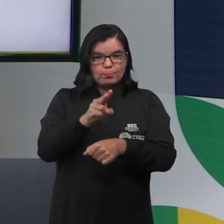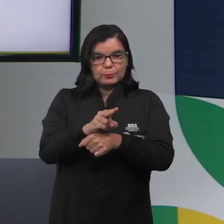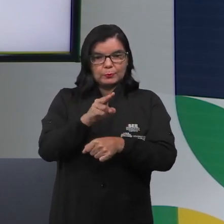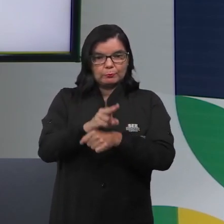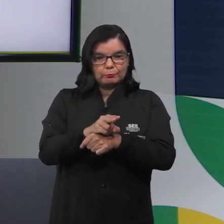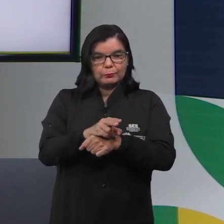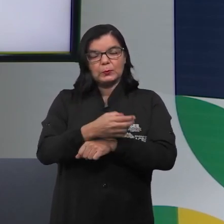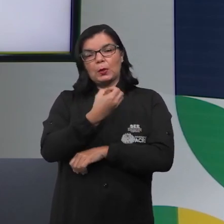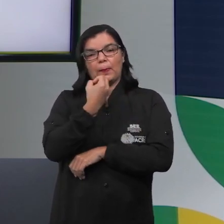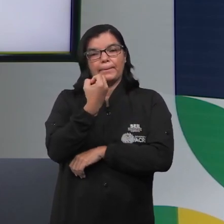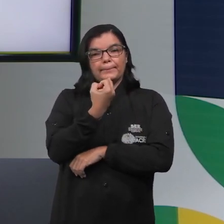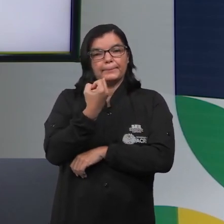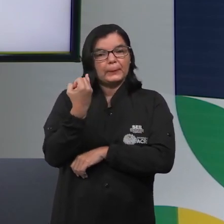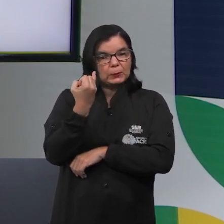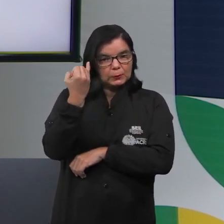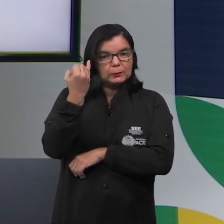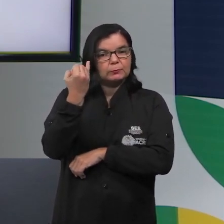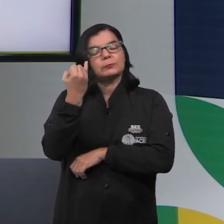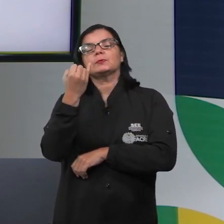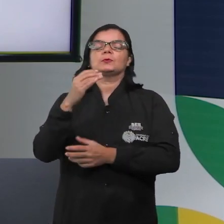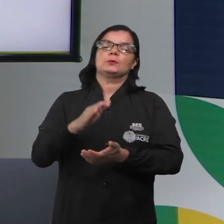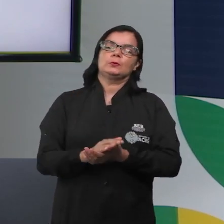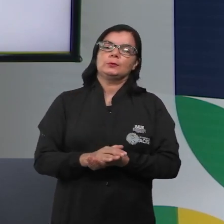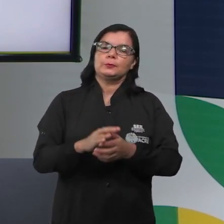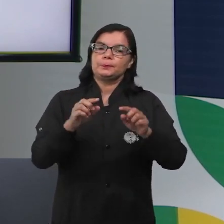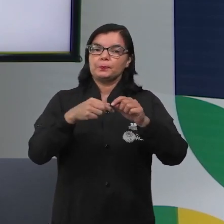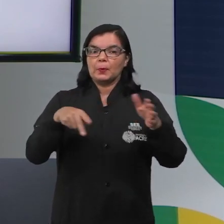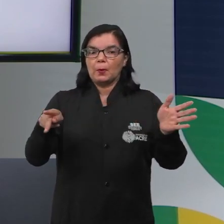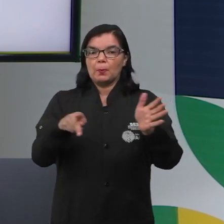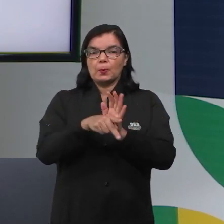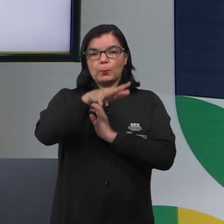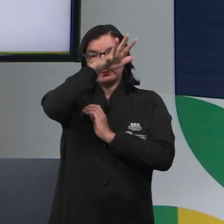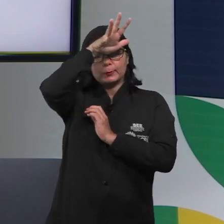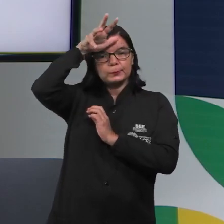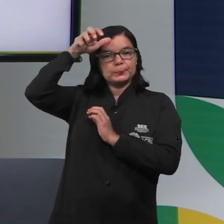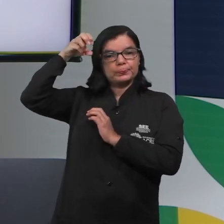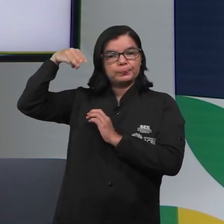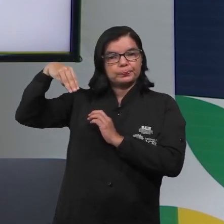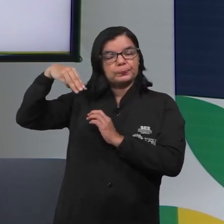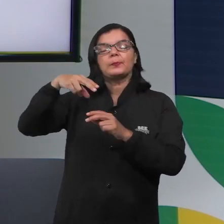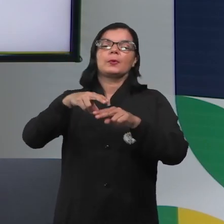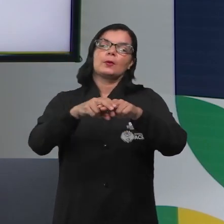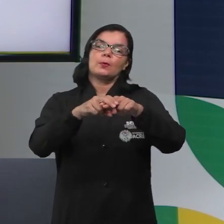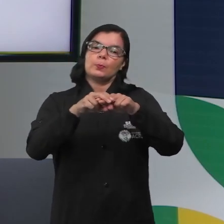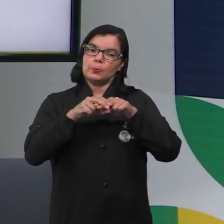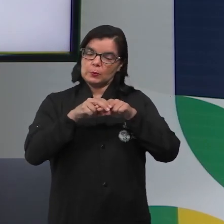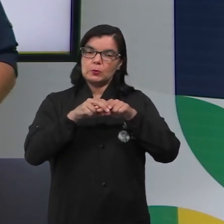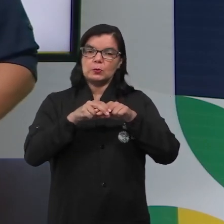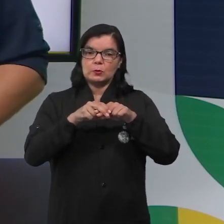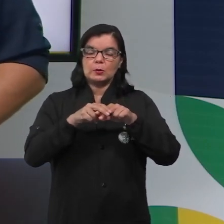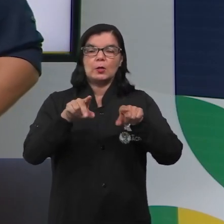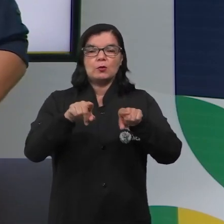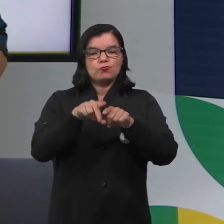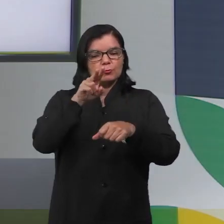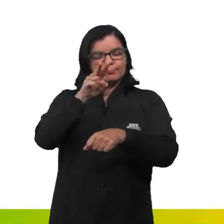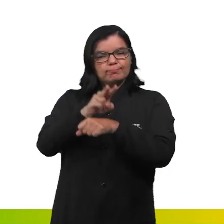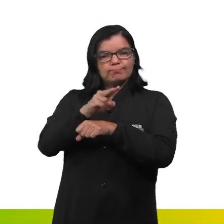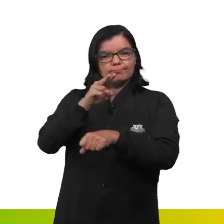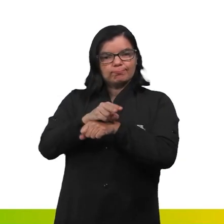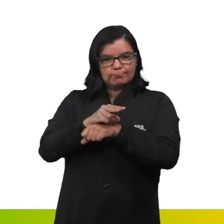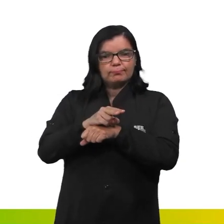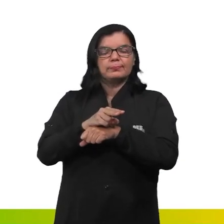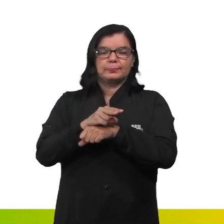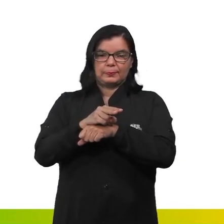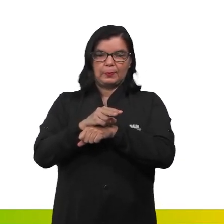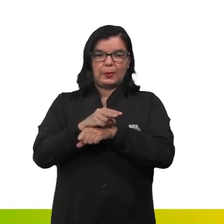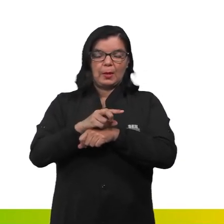É muito comum em áreas principalmente aqui da Amazônia. Por isso, elas são como ilhas de conservação em meio